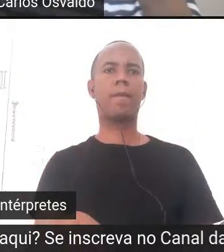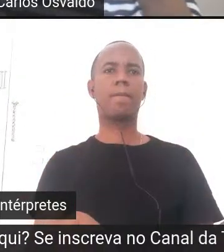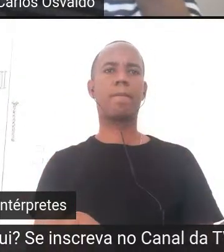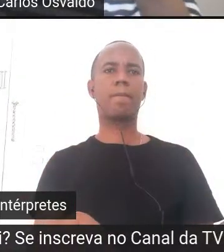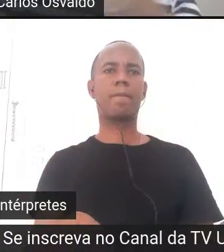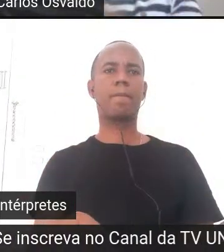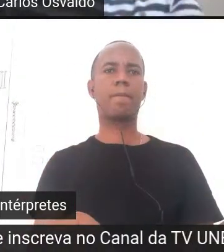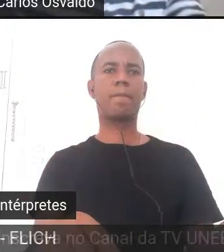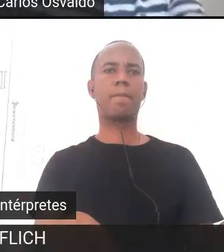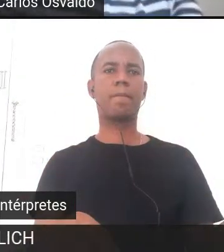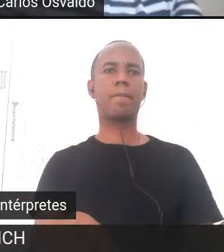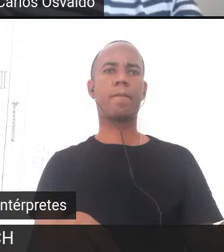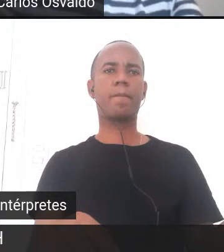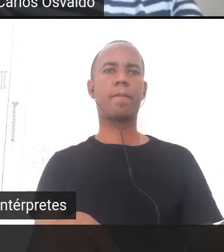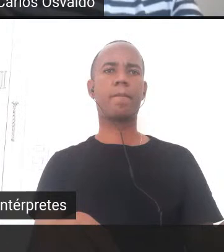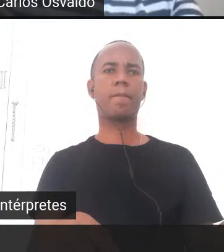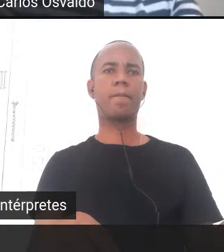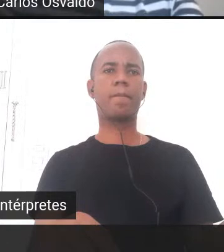Não, Lucílio?